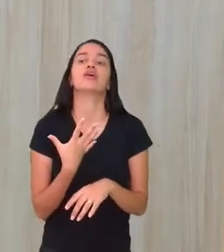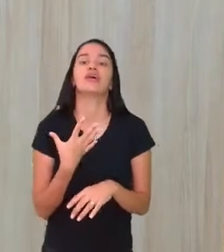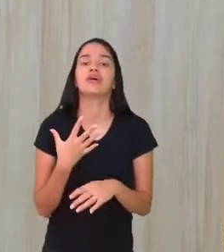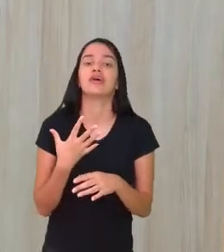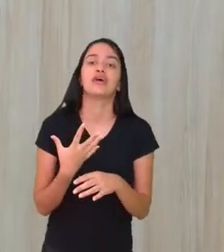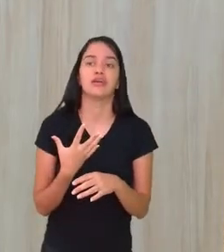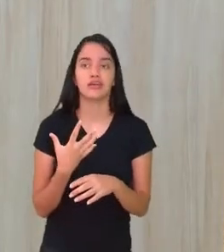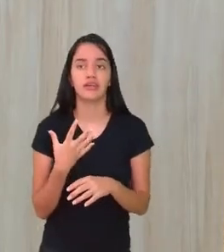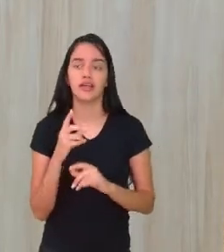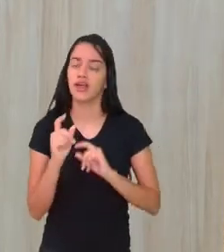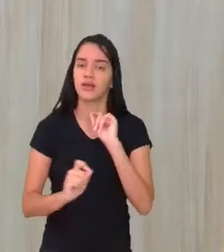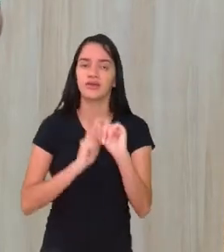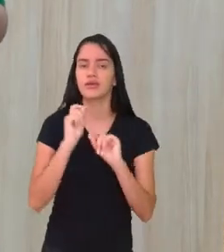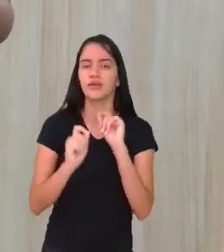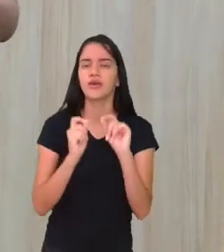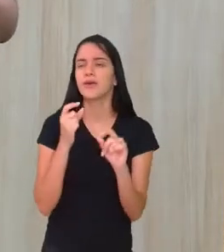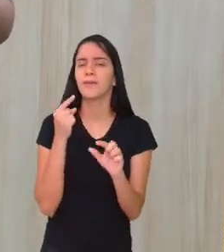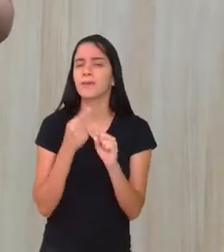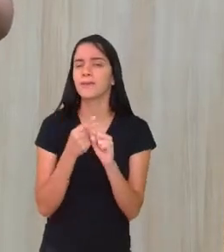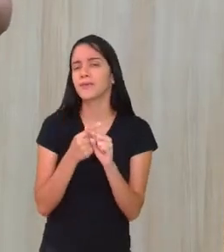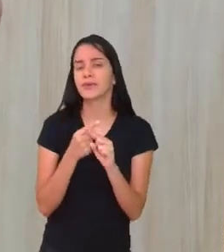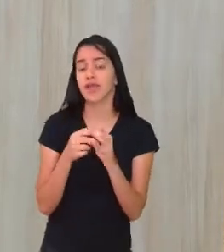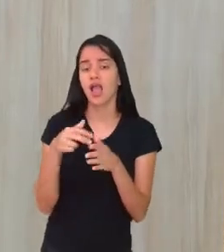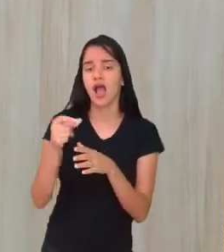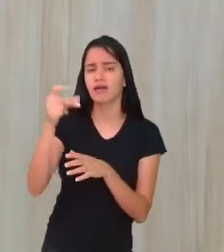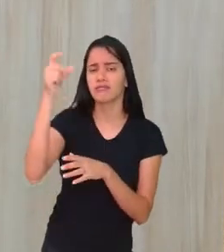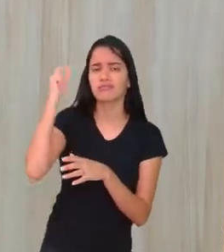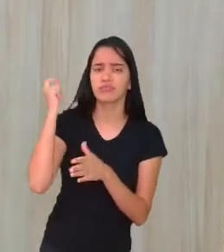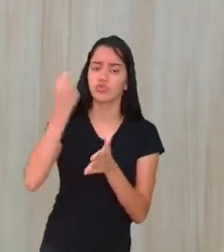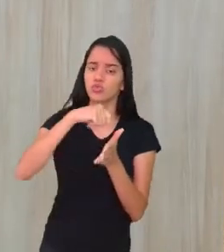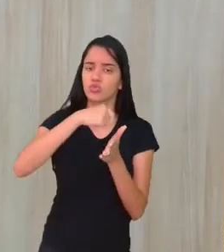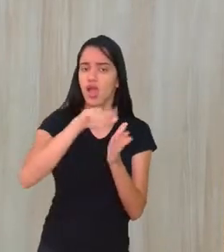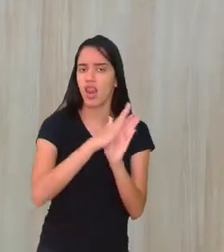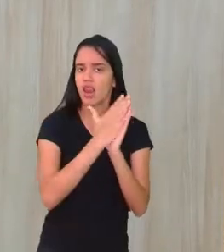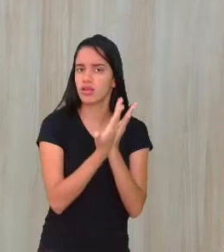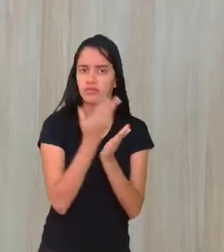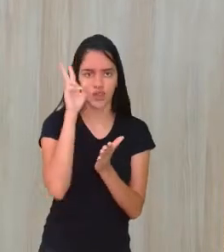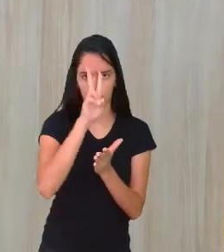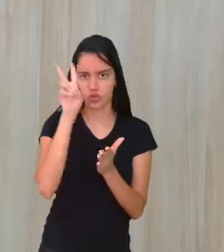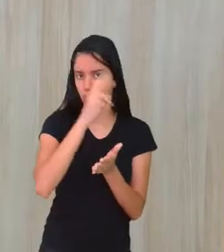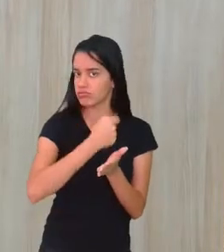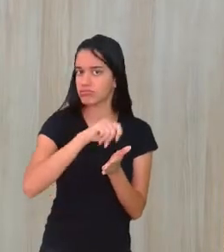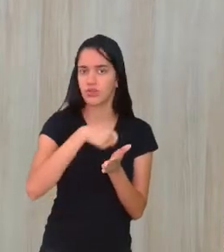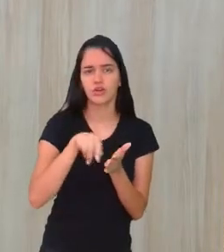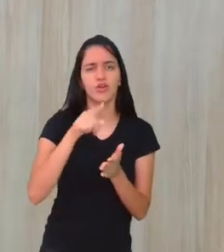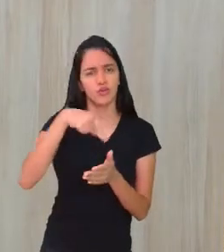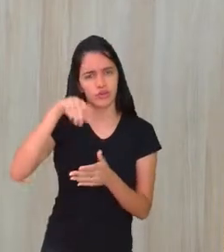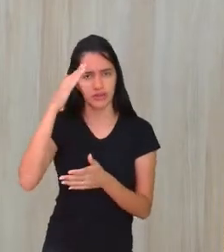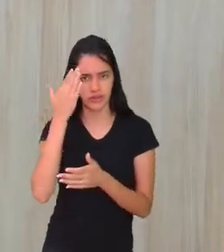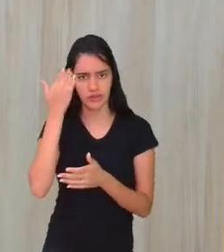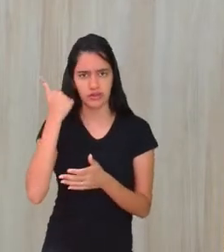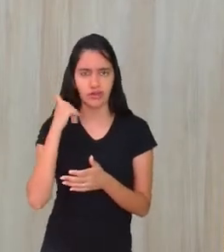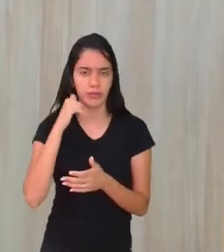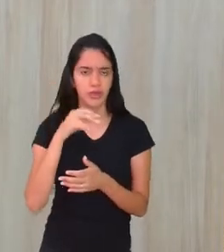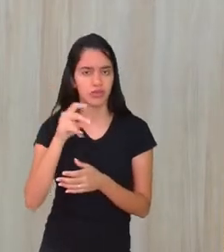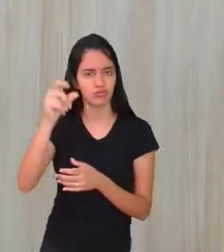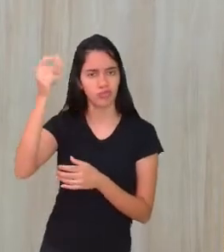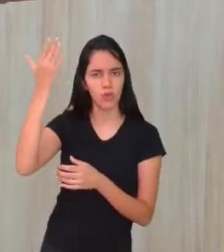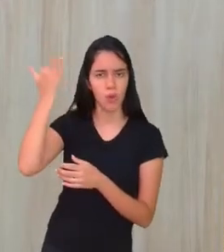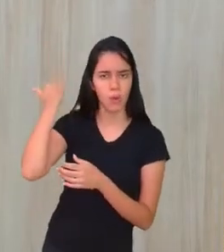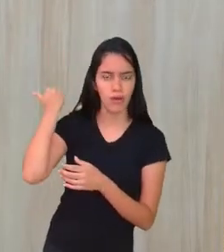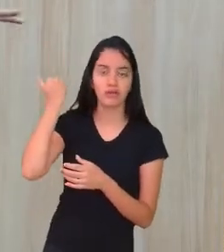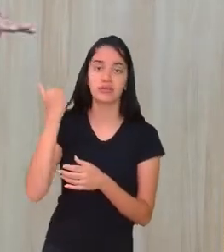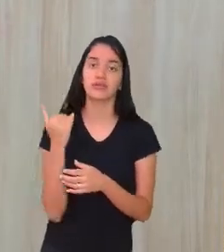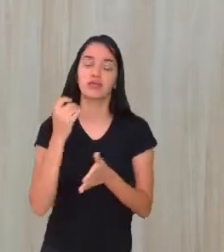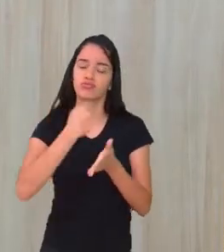se dá porque antigamente não se escrevia livro de história. Vocês sabem que no passado não se escrevia